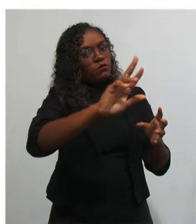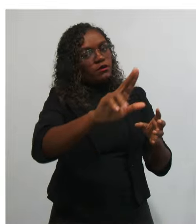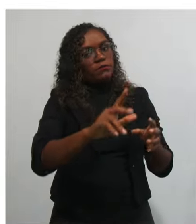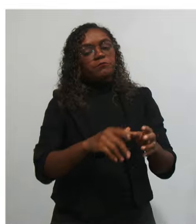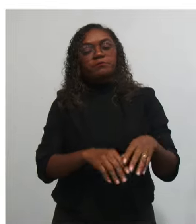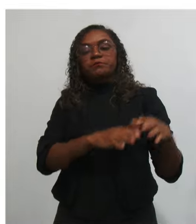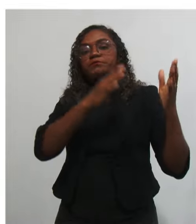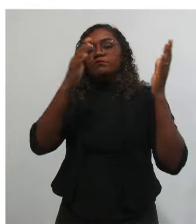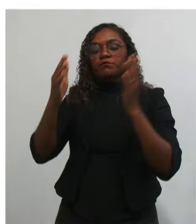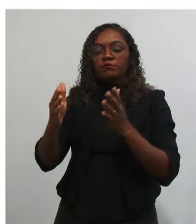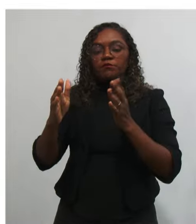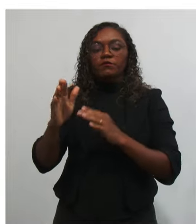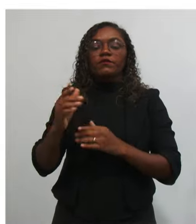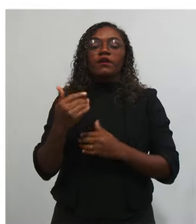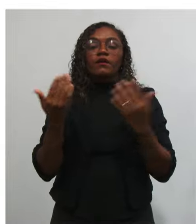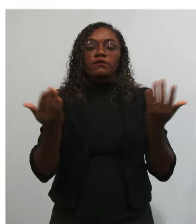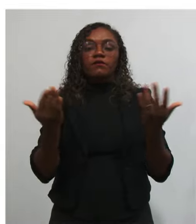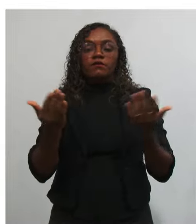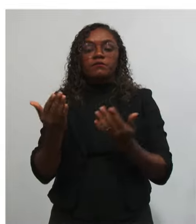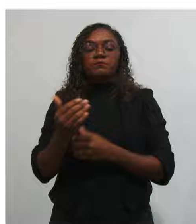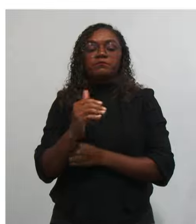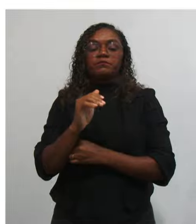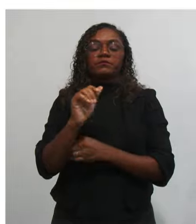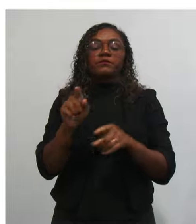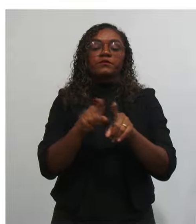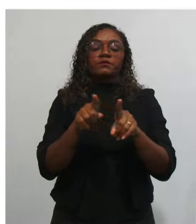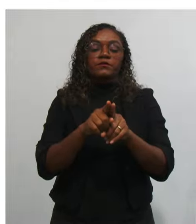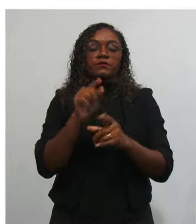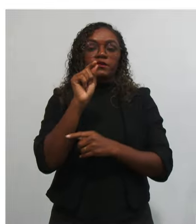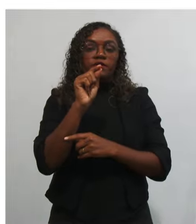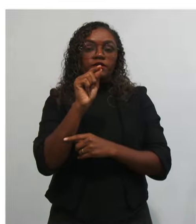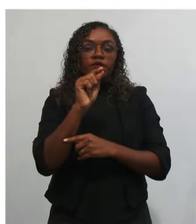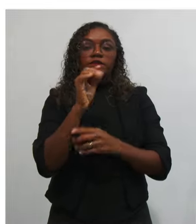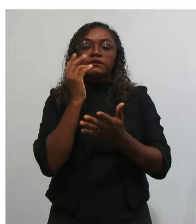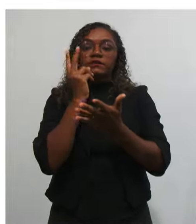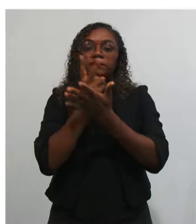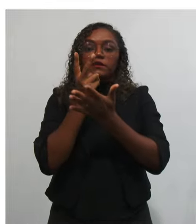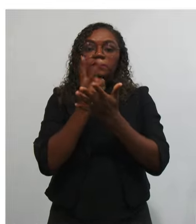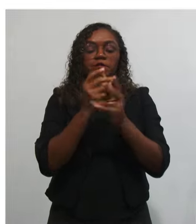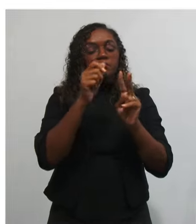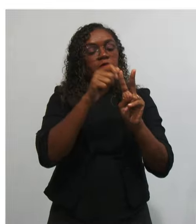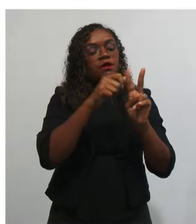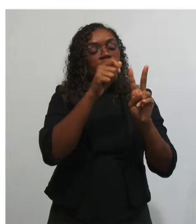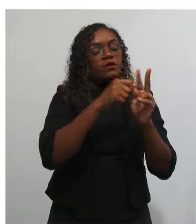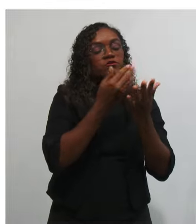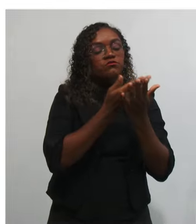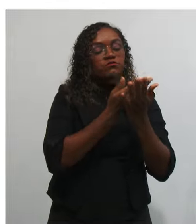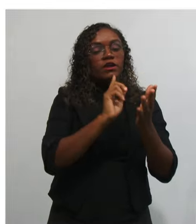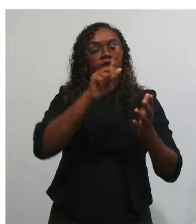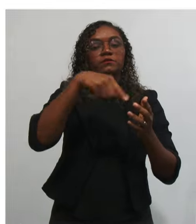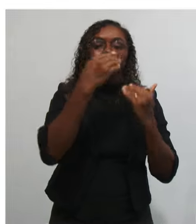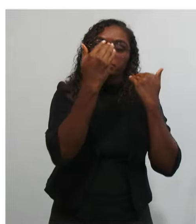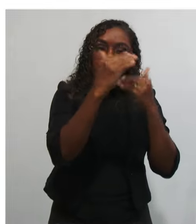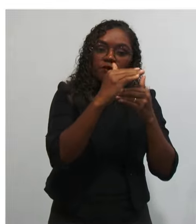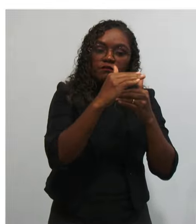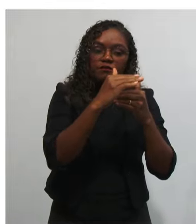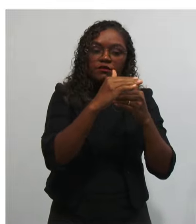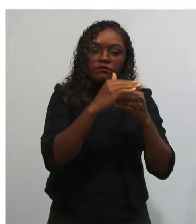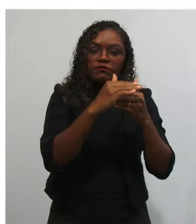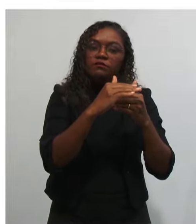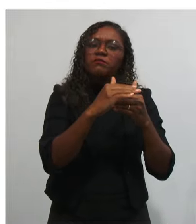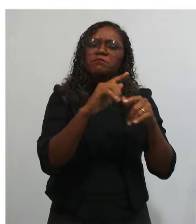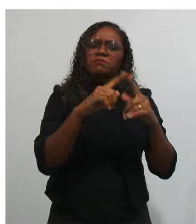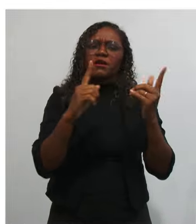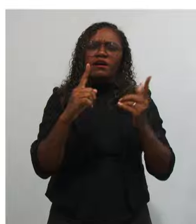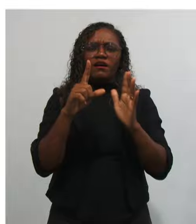ele é realizado pontualmente no final de cada bimestre por meio de provas Então isto aqui está totalmente contra o que a